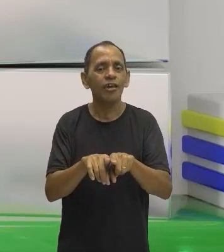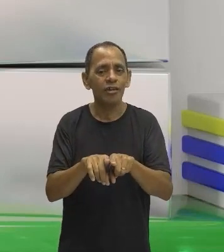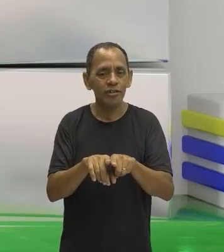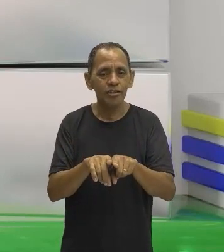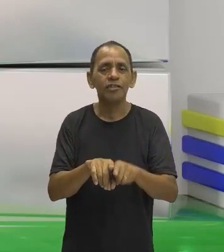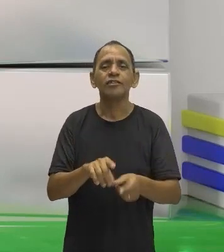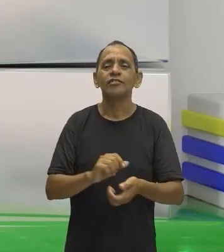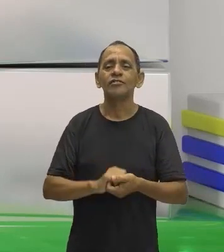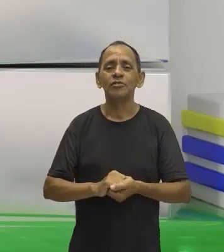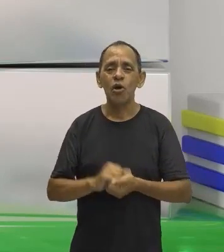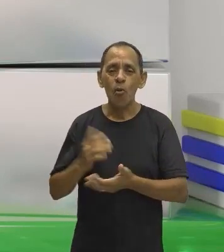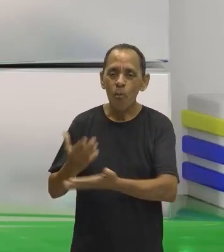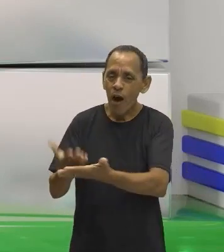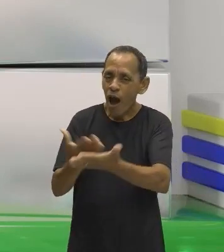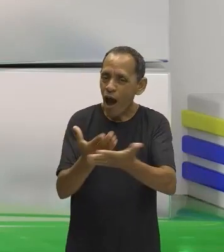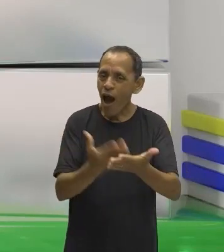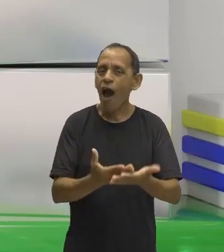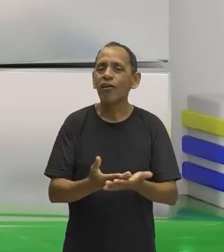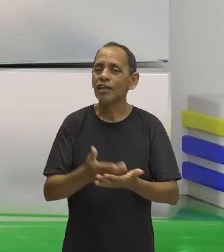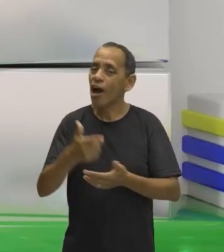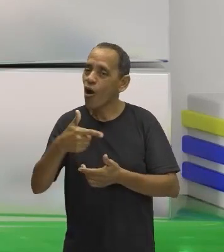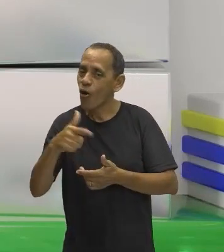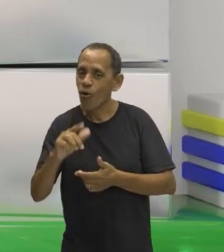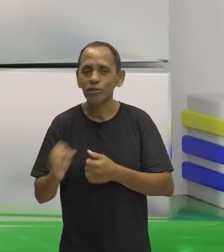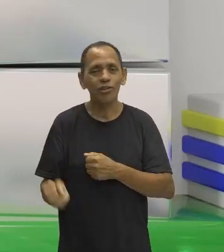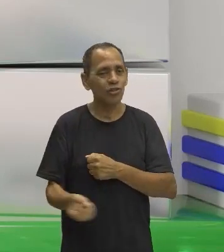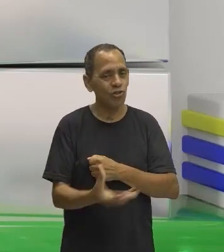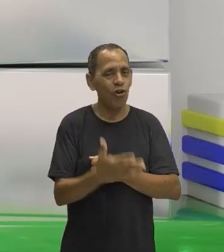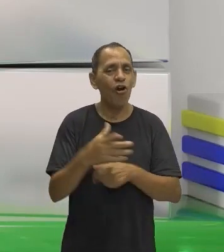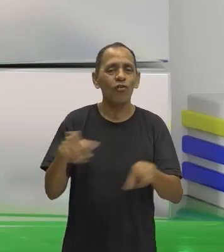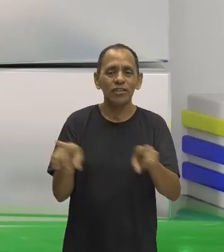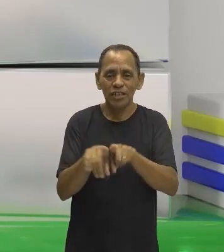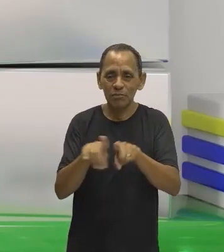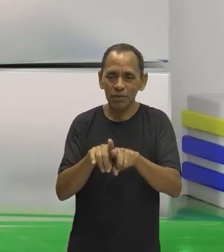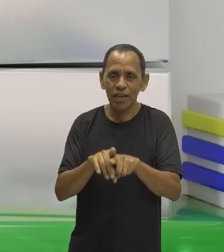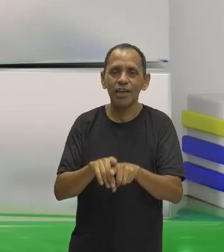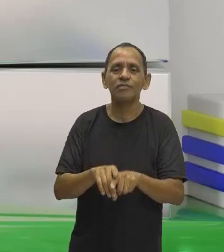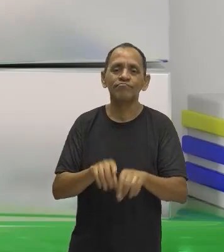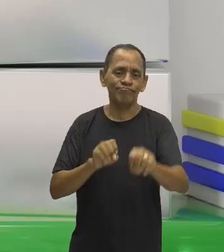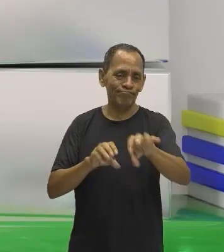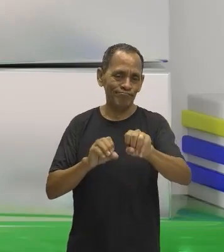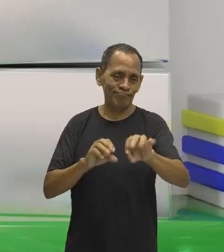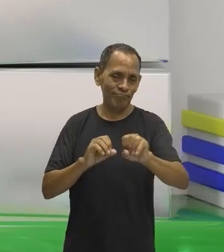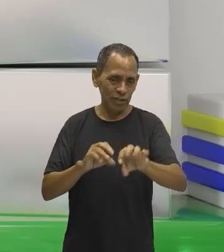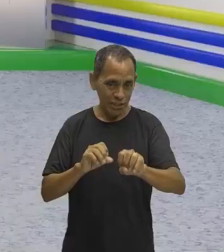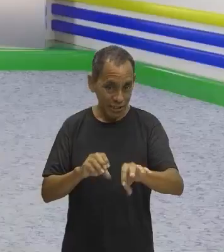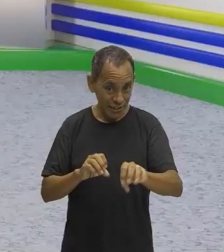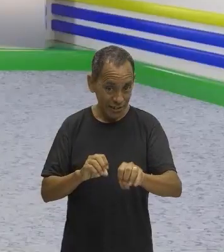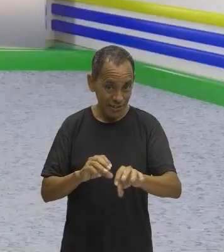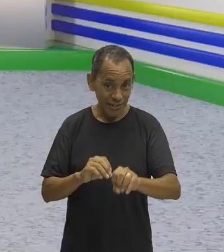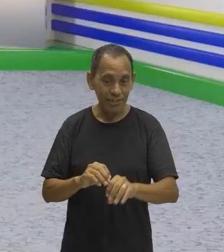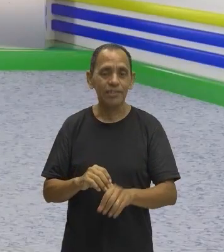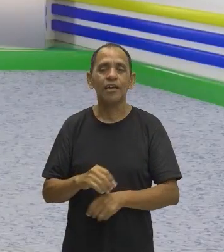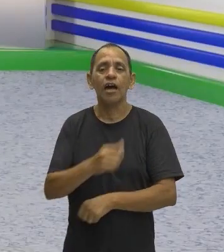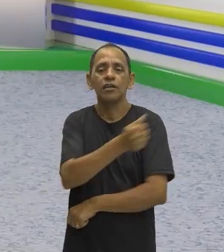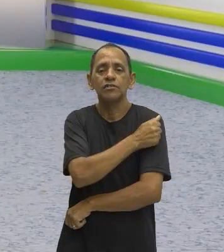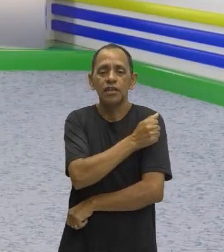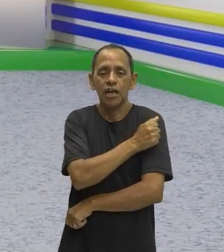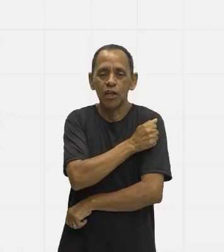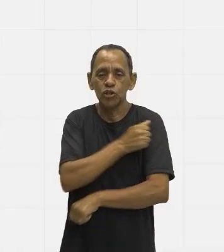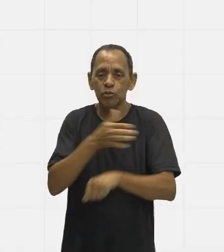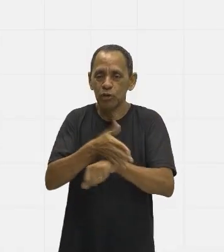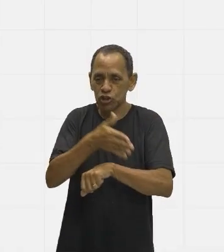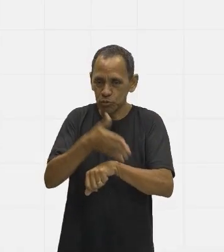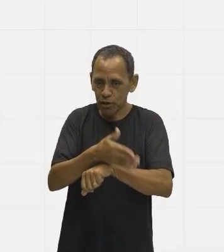dedicar aí, então que vocês aproveitem esse momento e incentivem os nossos alunos a participar. Tá? Isso mesmo. Qual vai ser a data da nossa aula?